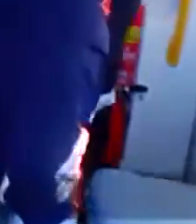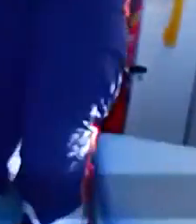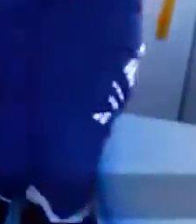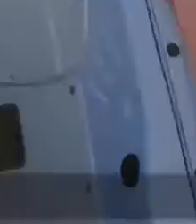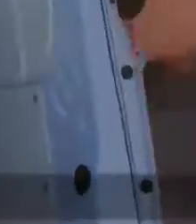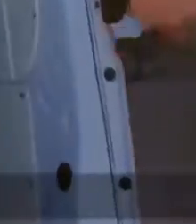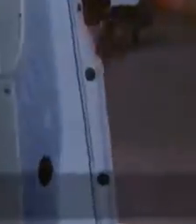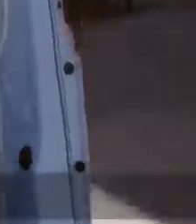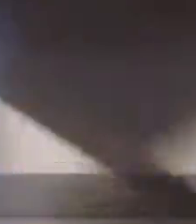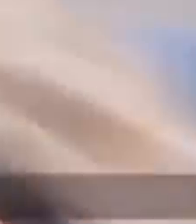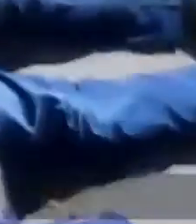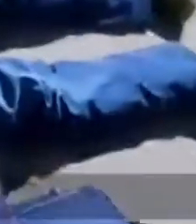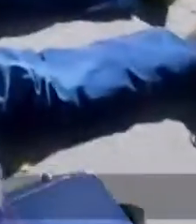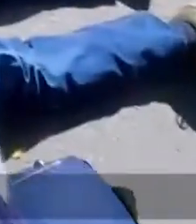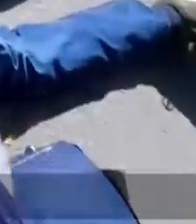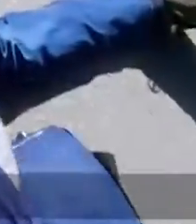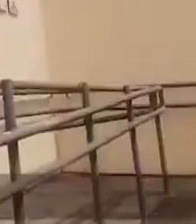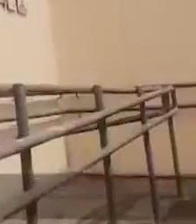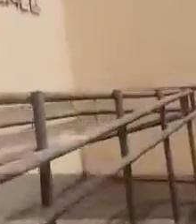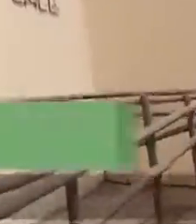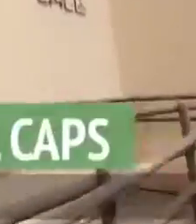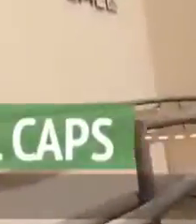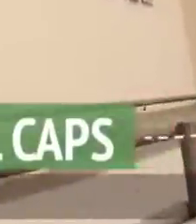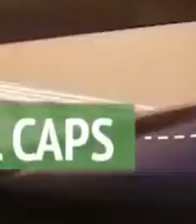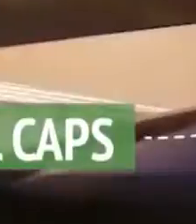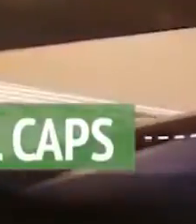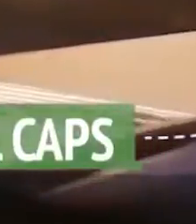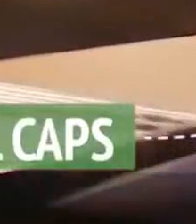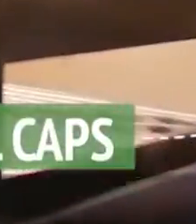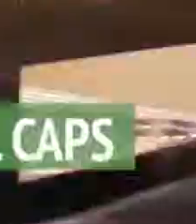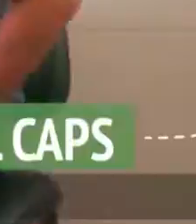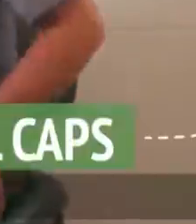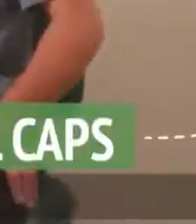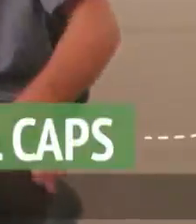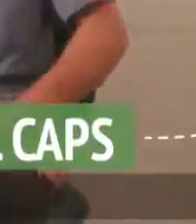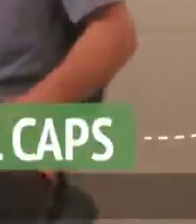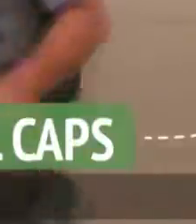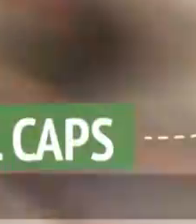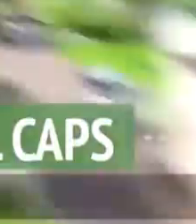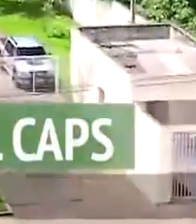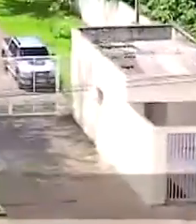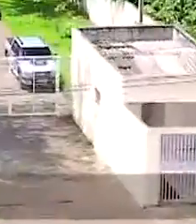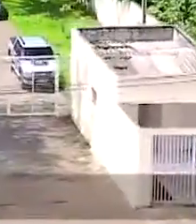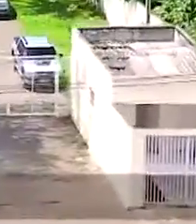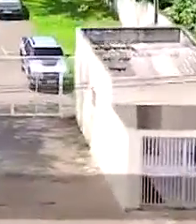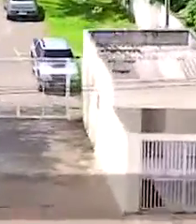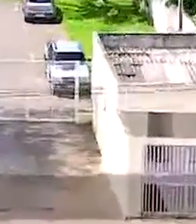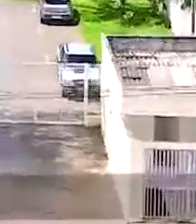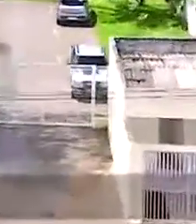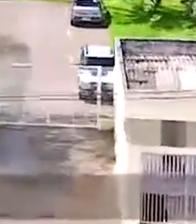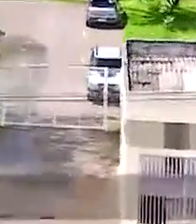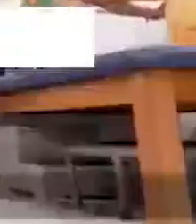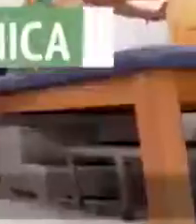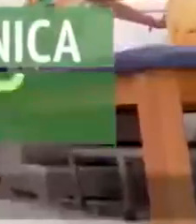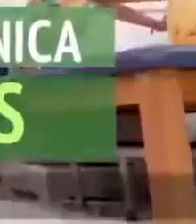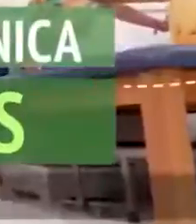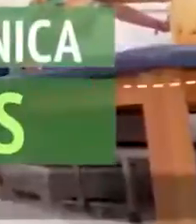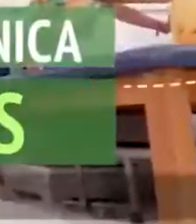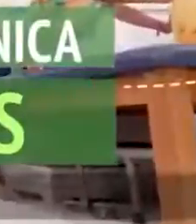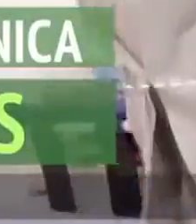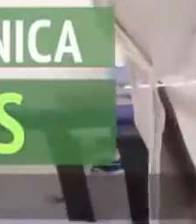e fortaleceu as bases do SAMU. Ampliou a saúde mental CAPS. Mais saúde para nossa